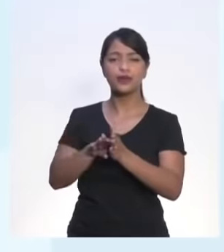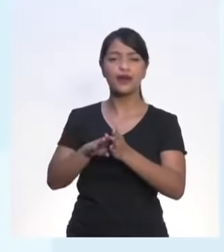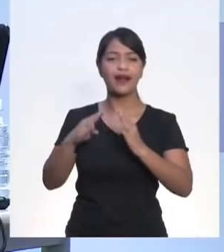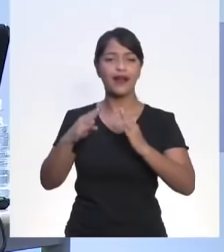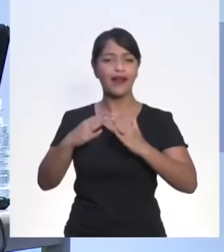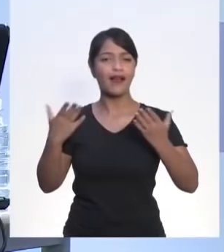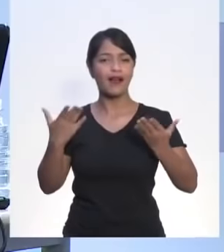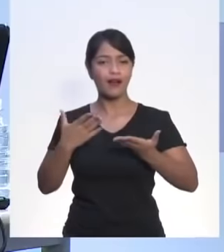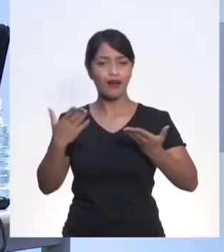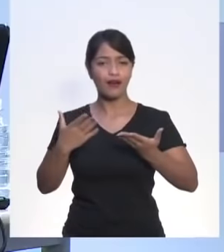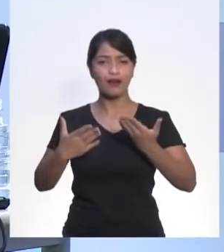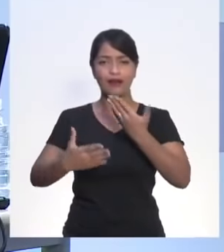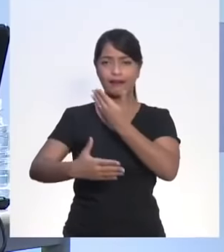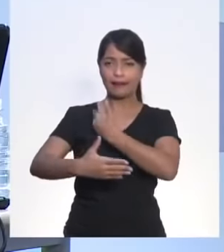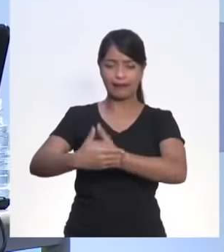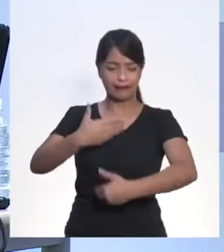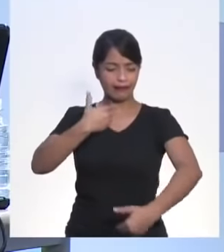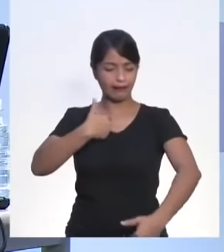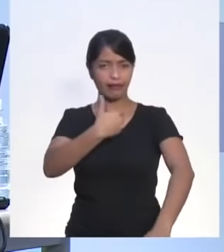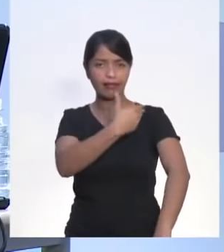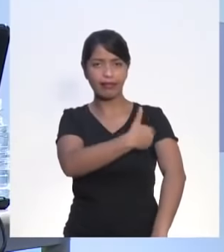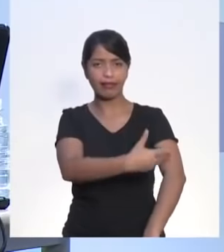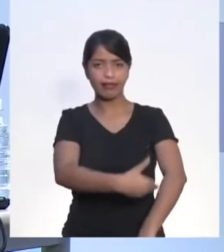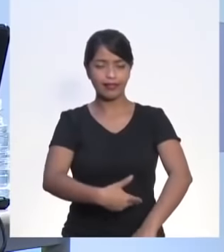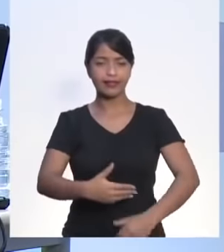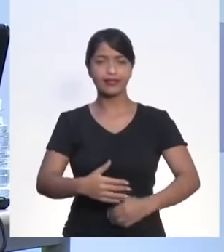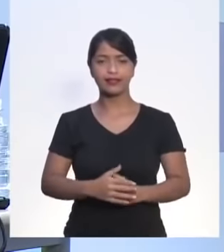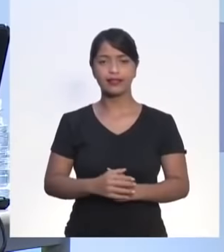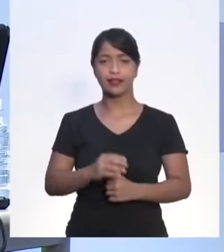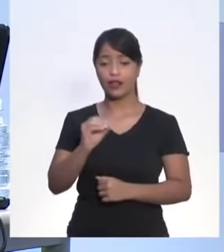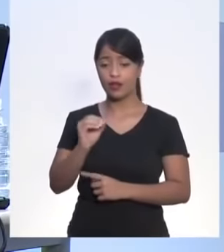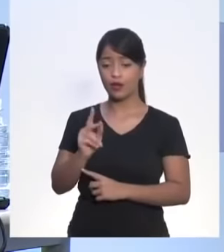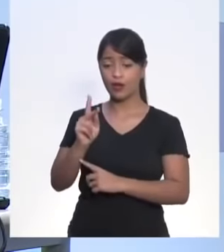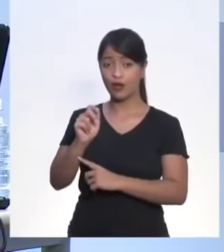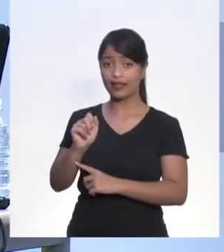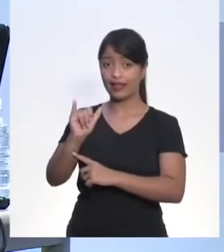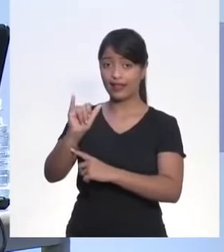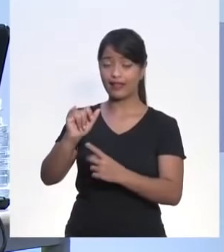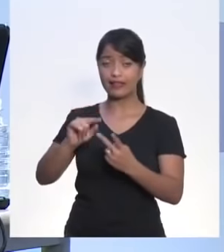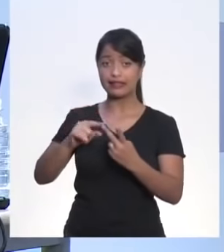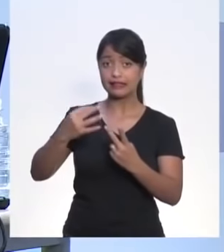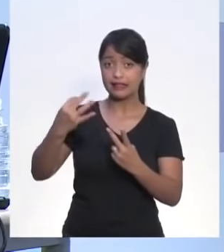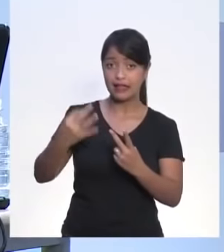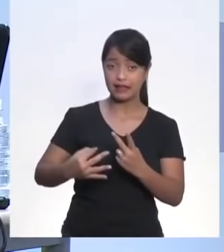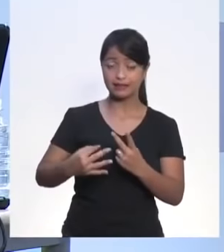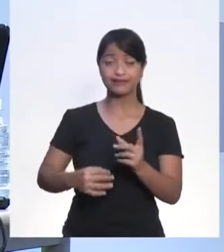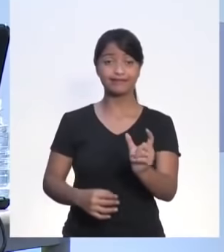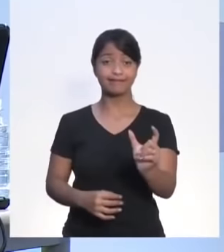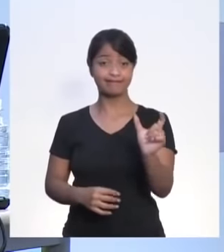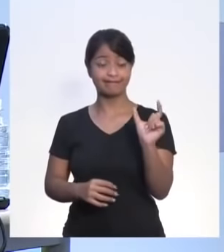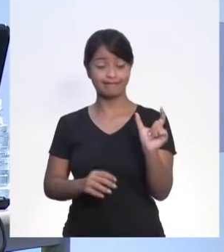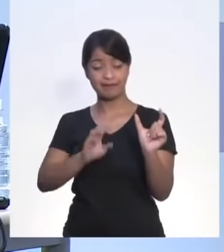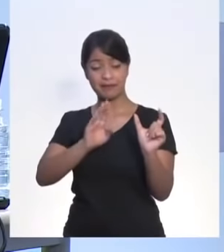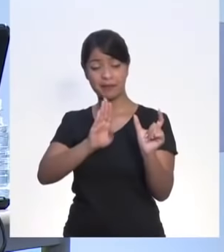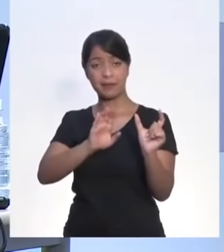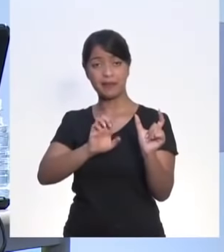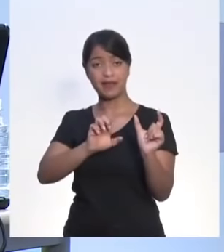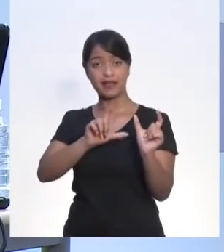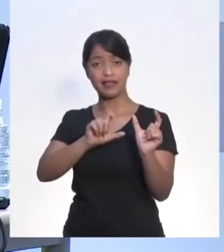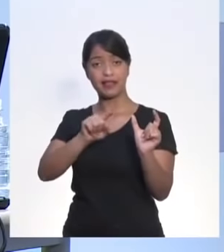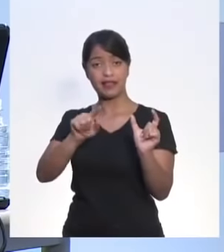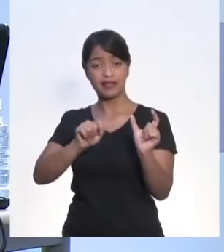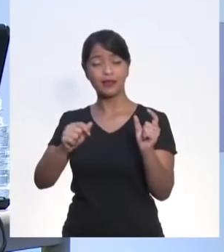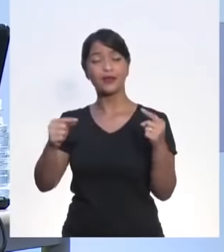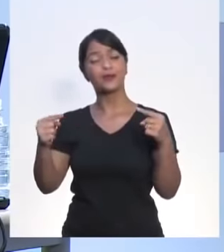Todo machucado, enfim... Ok, certo. O beleza, gente, também é uma gíria que nós usamos.